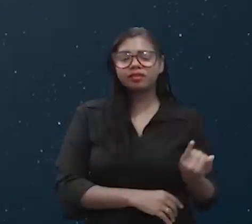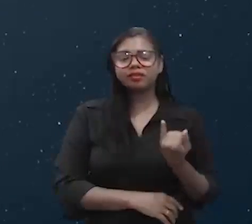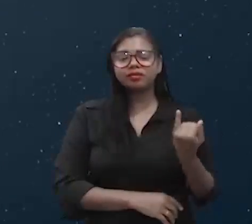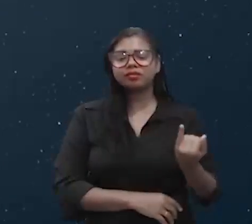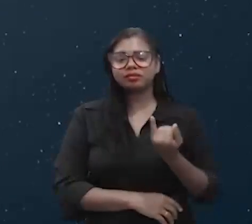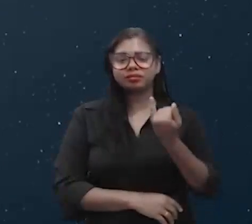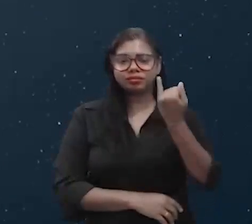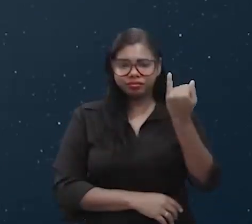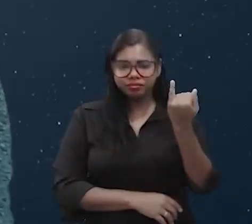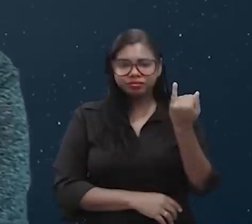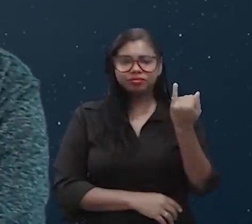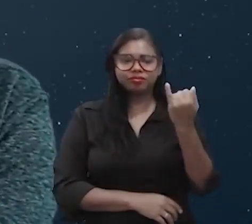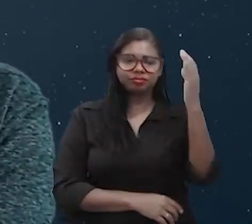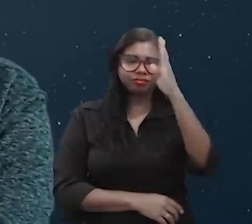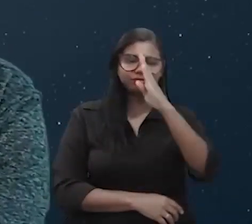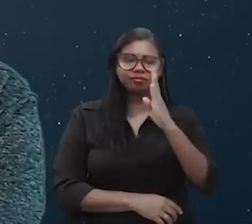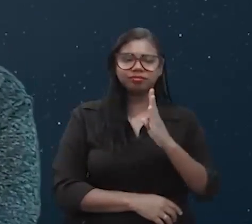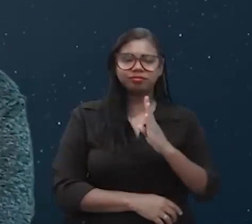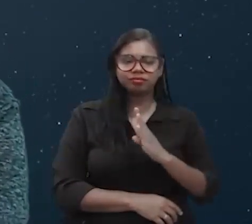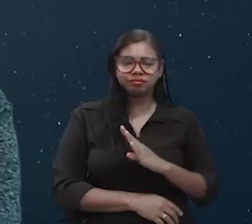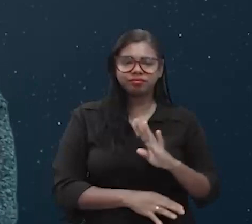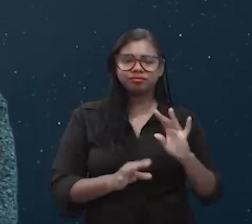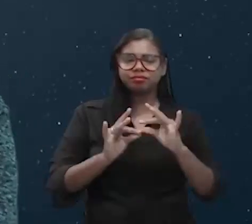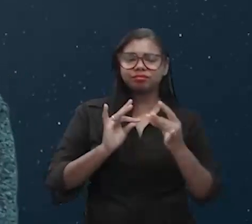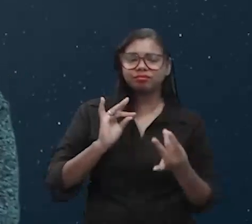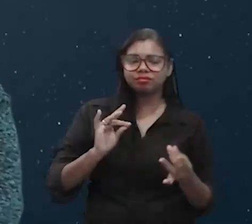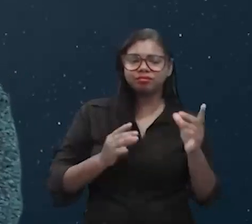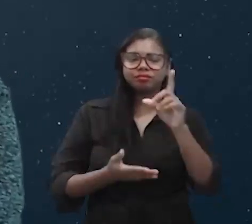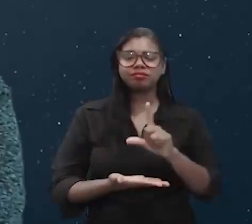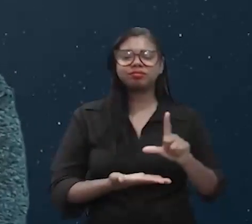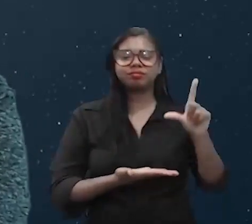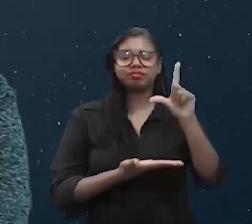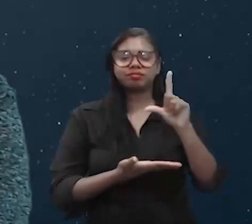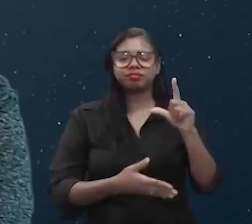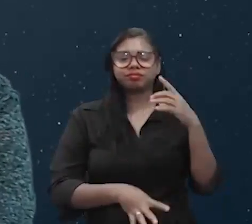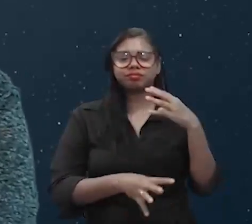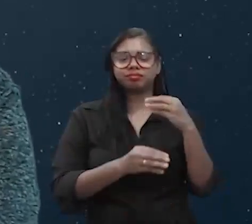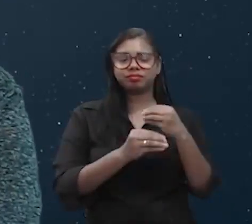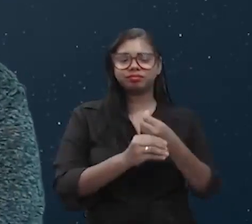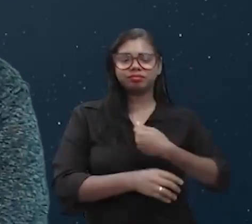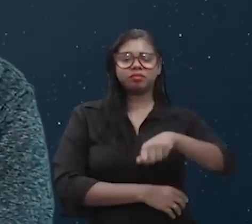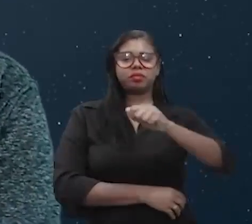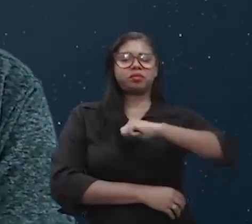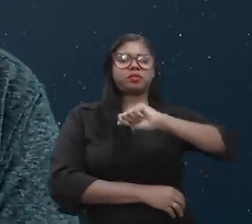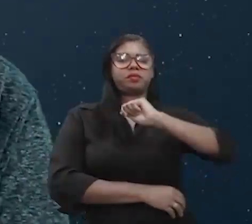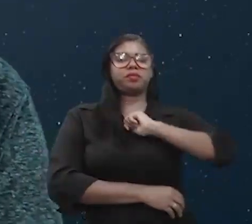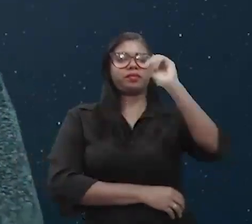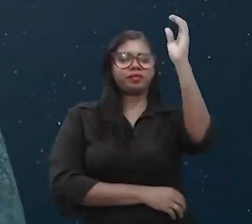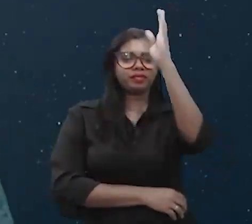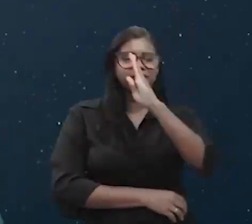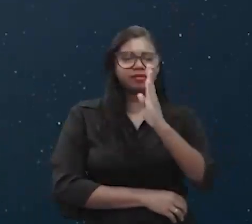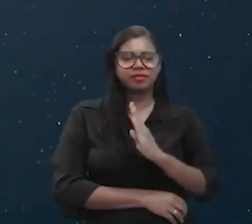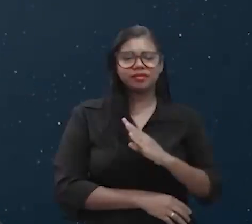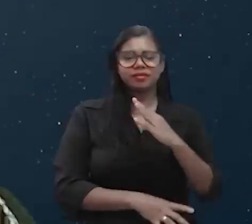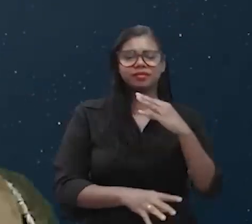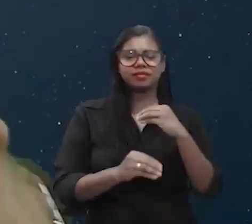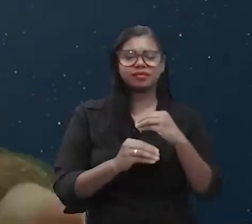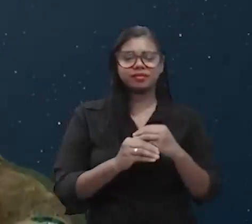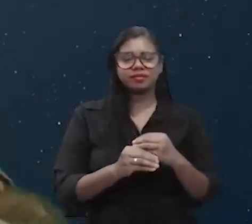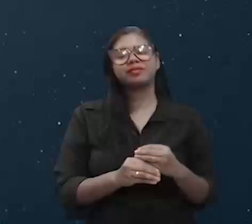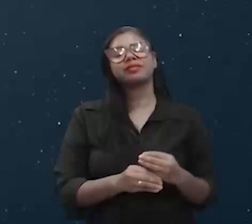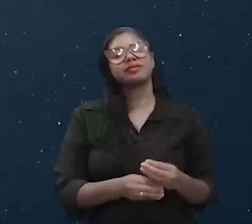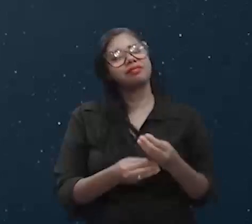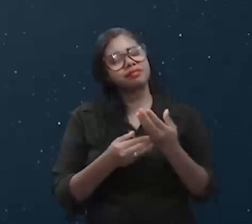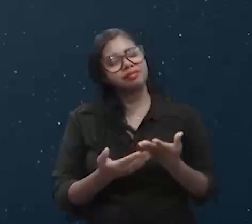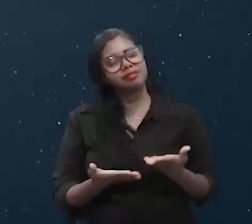Raízes do Brasil, que é um clássico da literatura, da antropologia brasileira, né? Então, vamos buscar a história